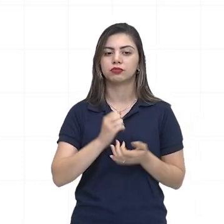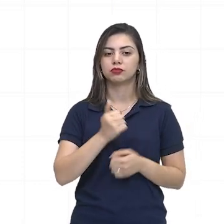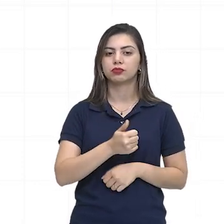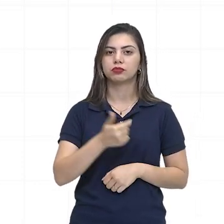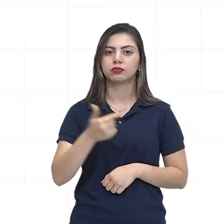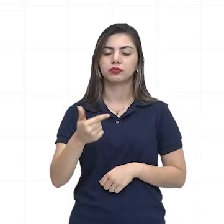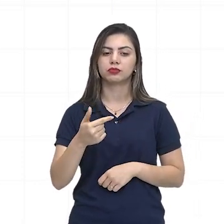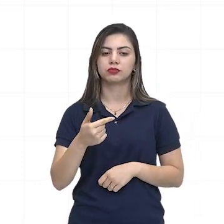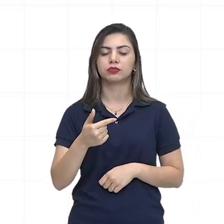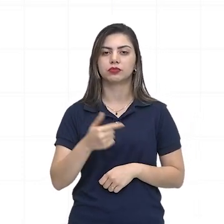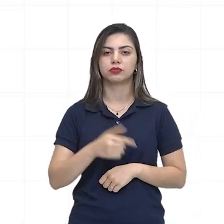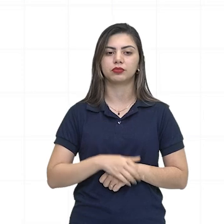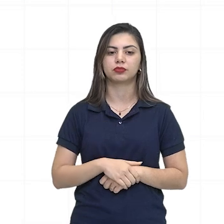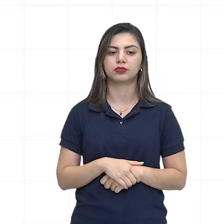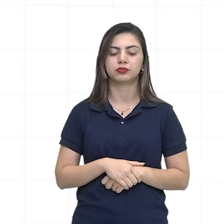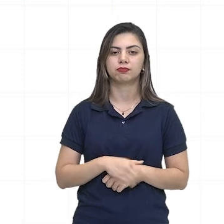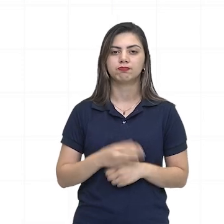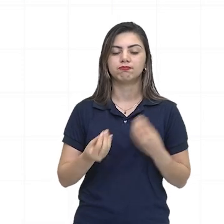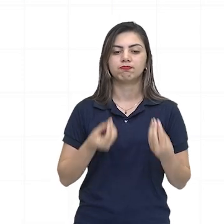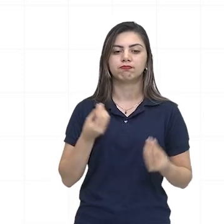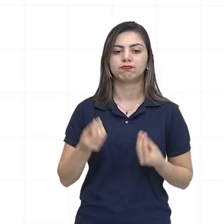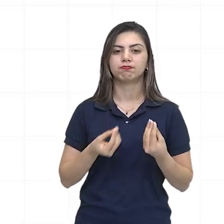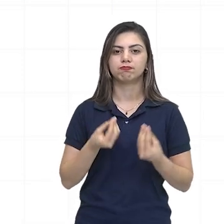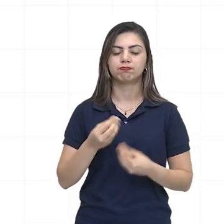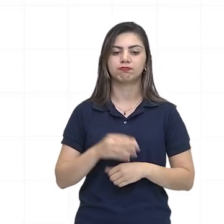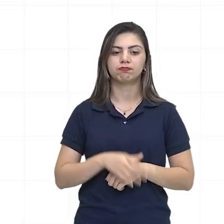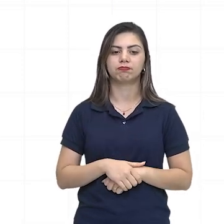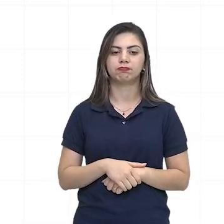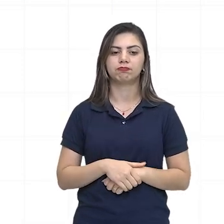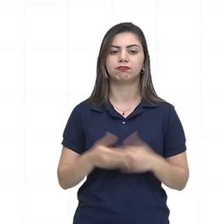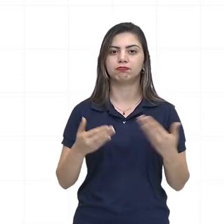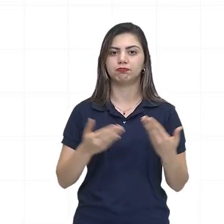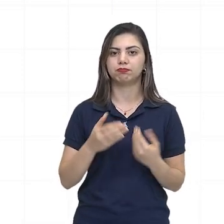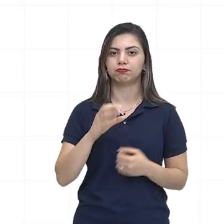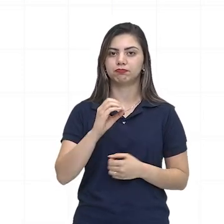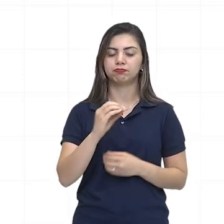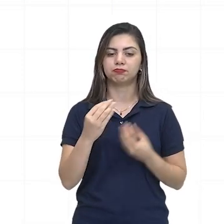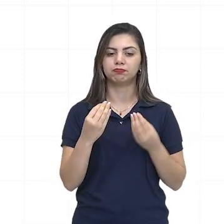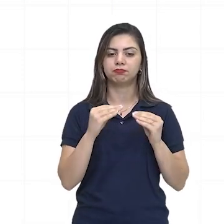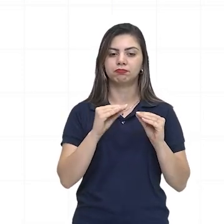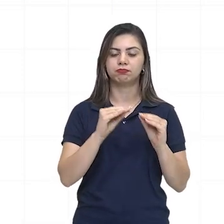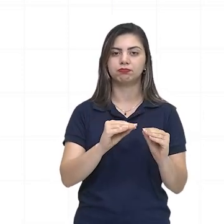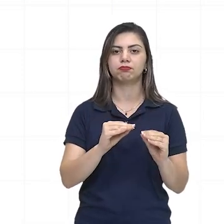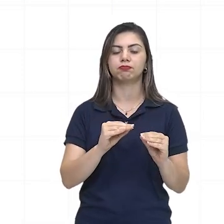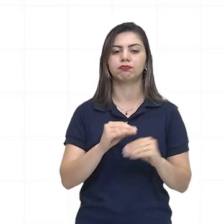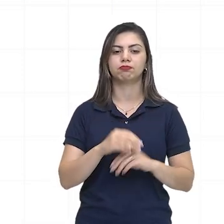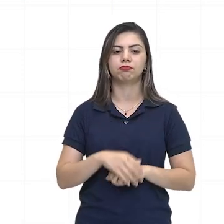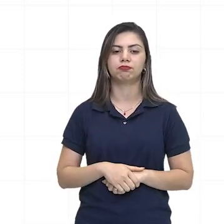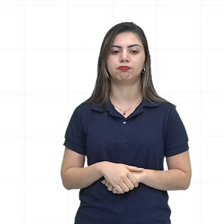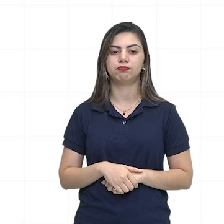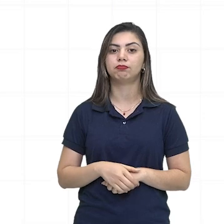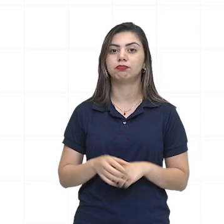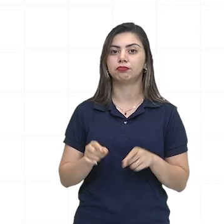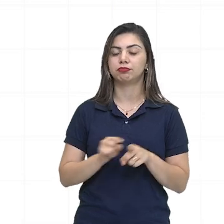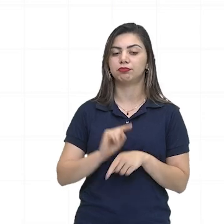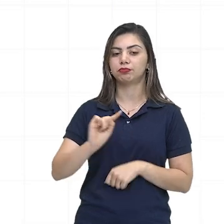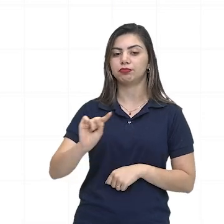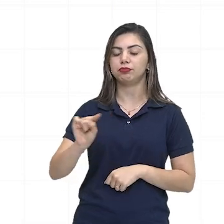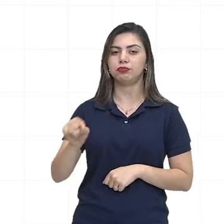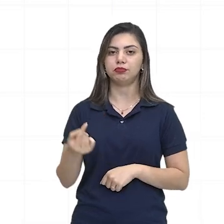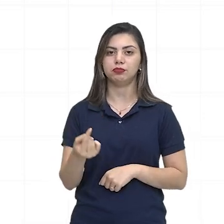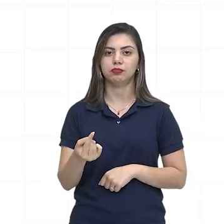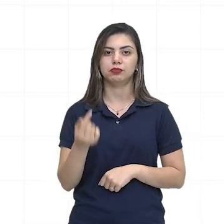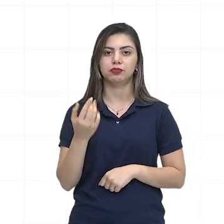12. Então, o que a gente vai fazer? A gente acrescenta um zero aqui e uma vírgula